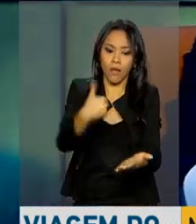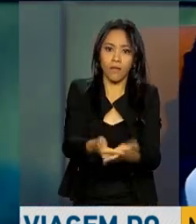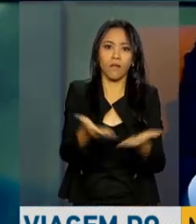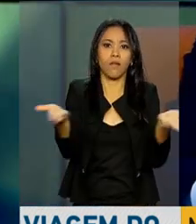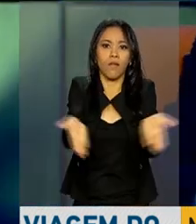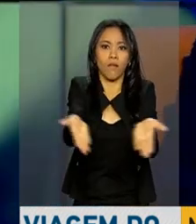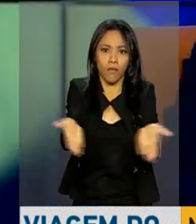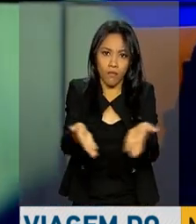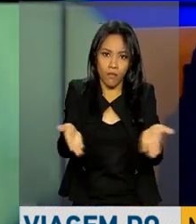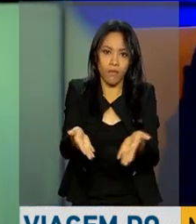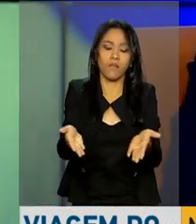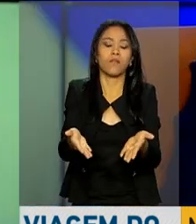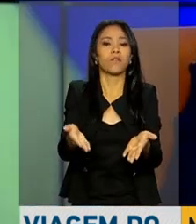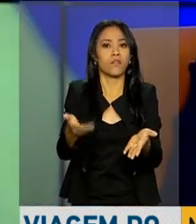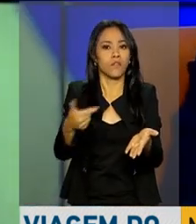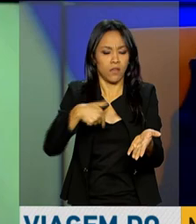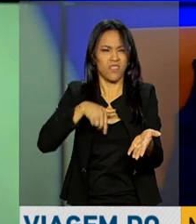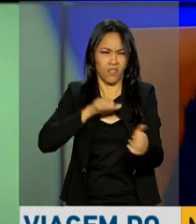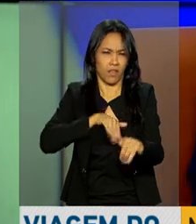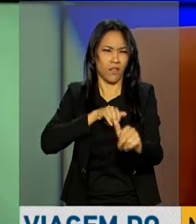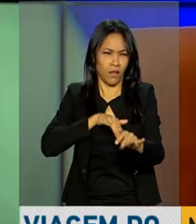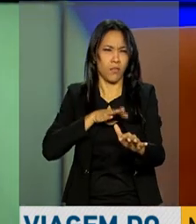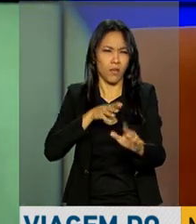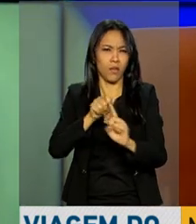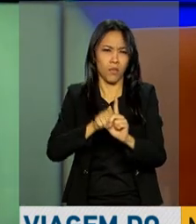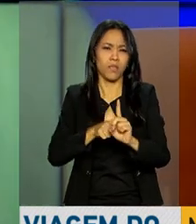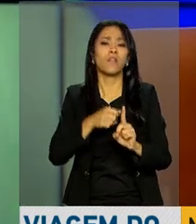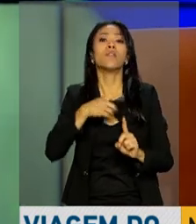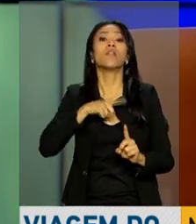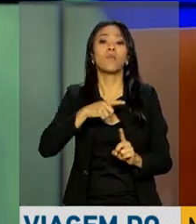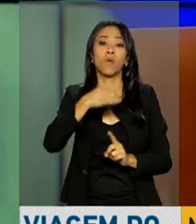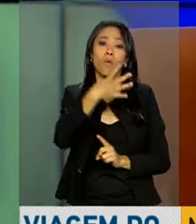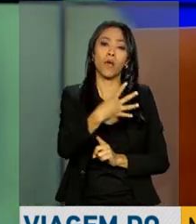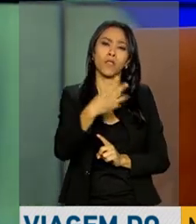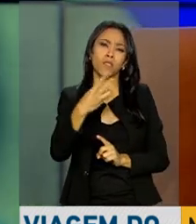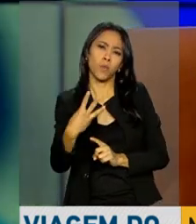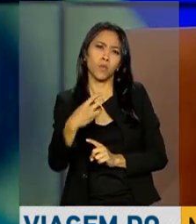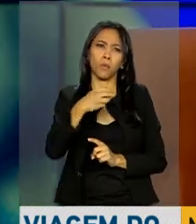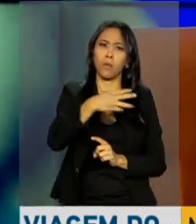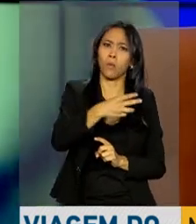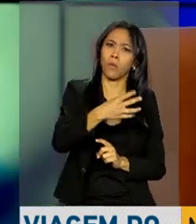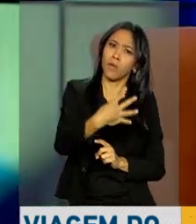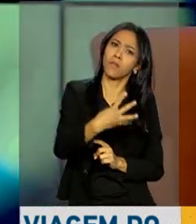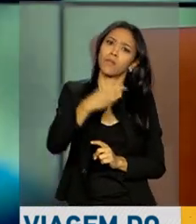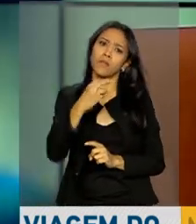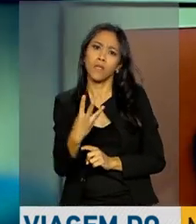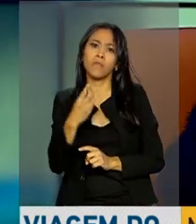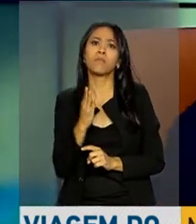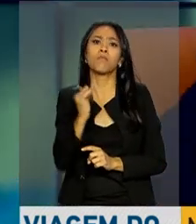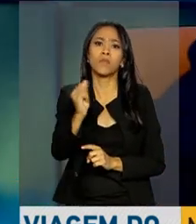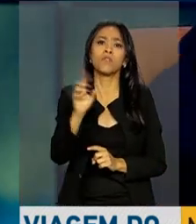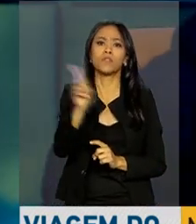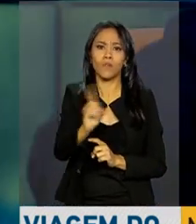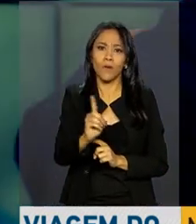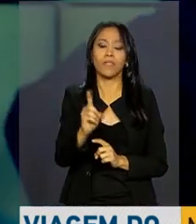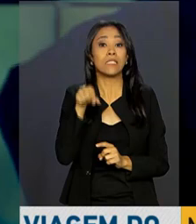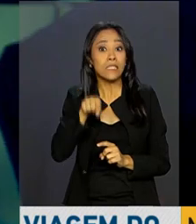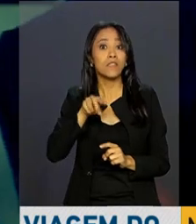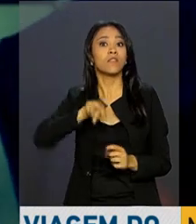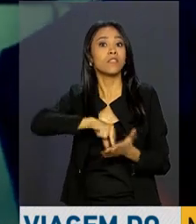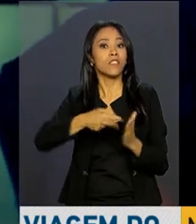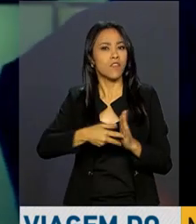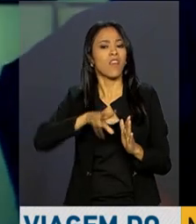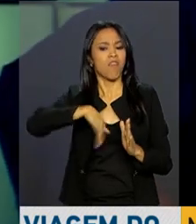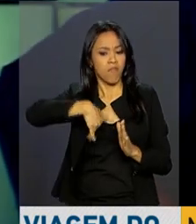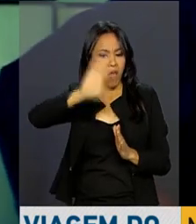hoje, nós estamos em setembro, né? Nós já temos cerca de 42, 43 bilhões de dólares, a significar que vamos a mais